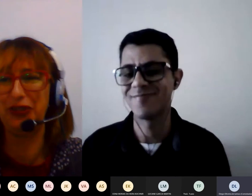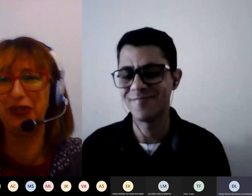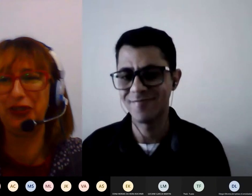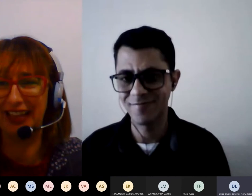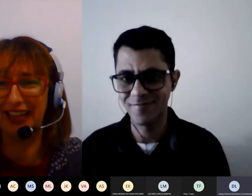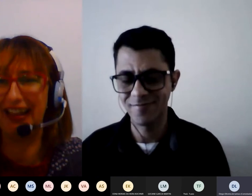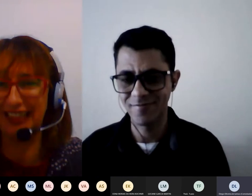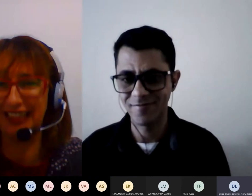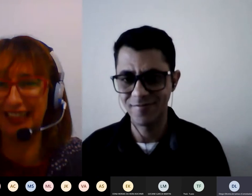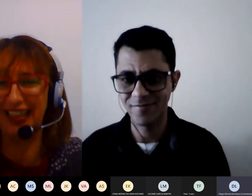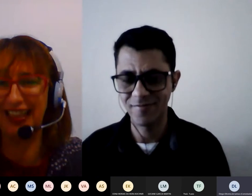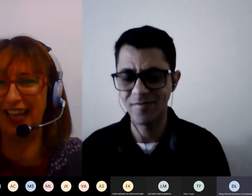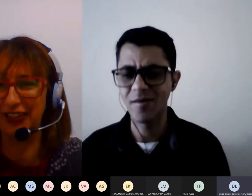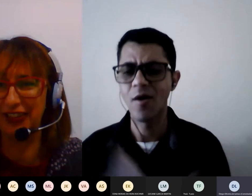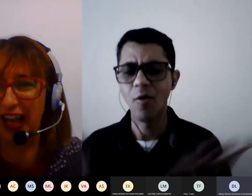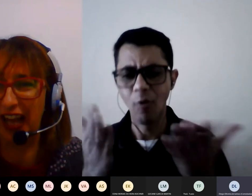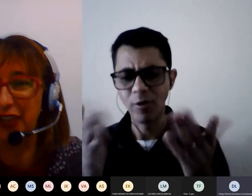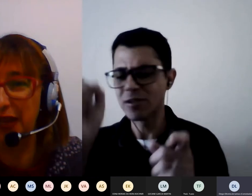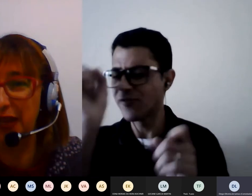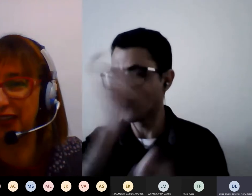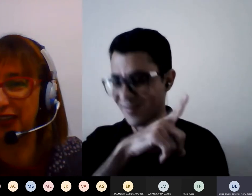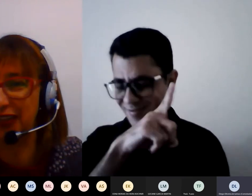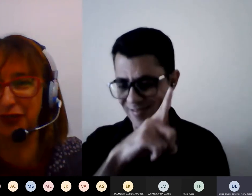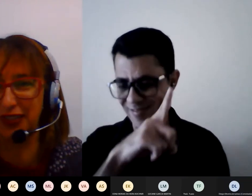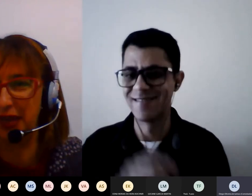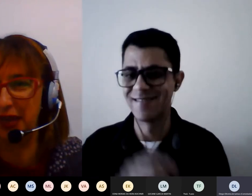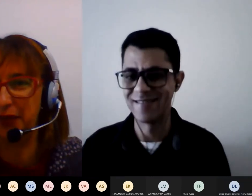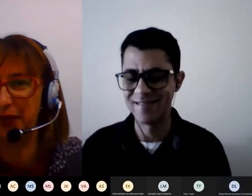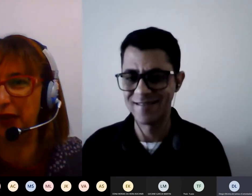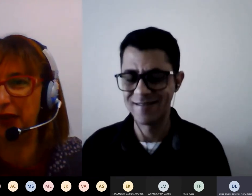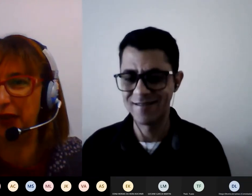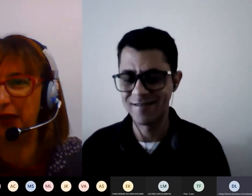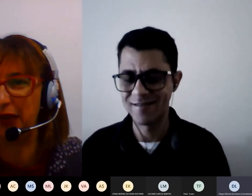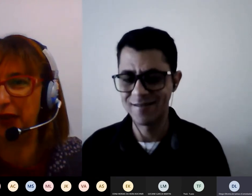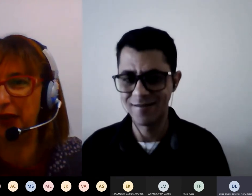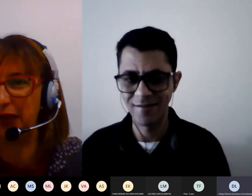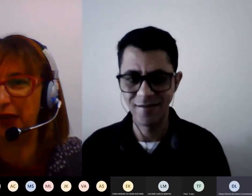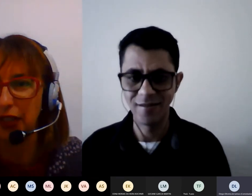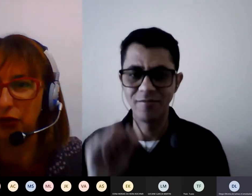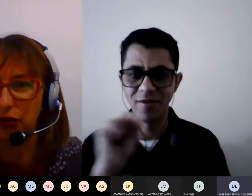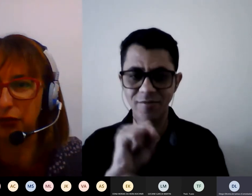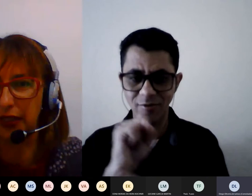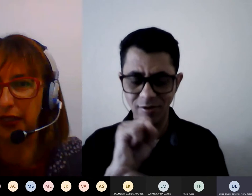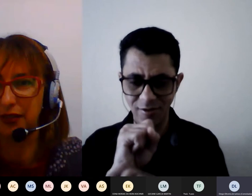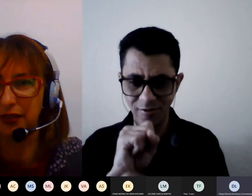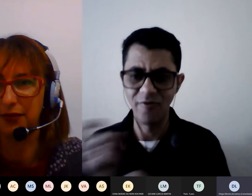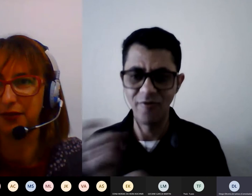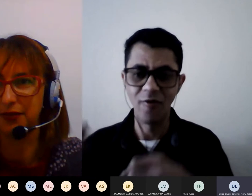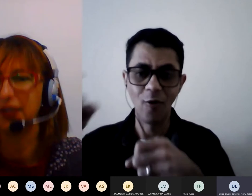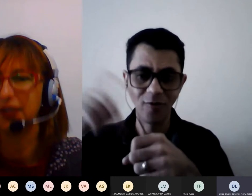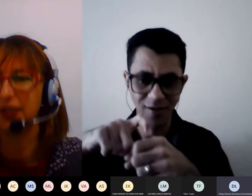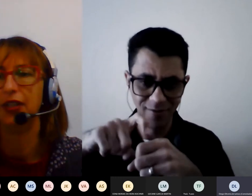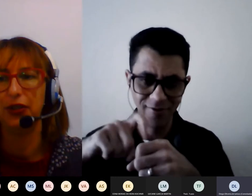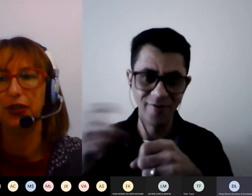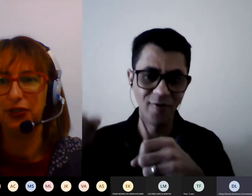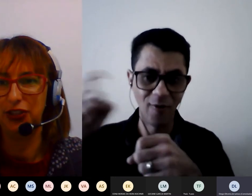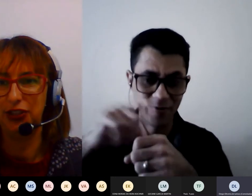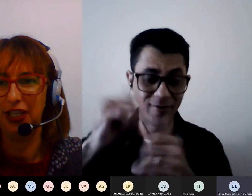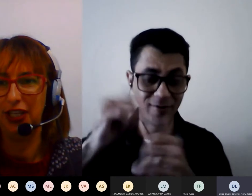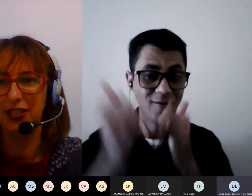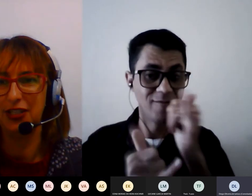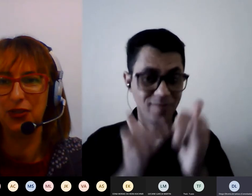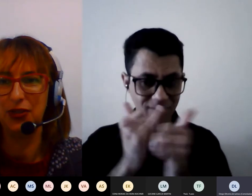Caiu. Gente, hoje tá daquele jeito. Caí no meio da confusão. Peraí, ó, inclui som. Vamos tirar a bruxa da internet